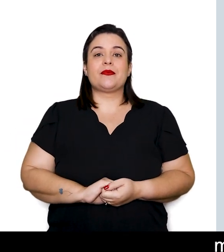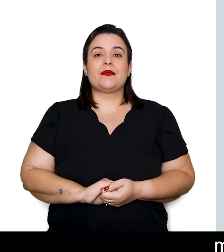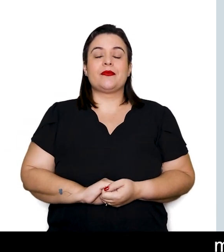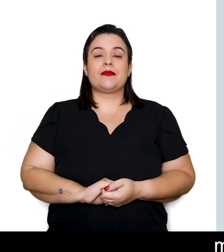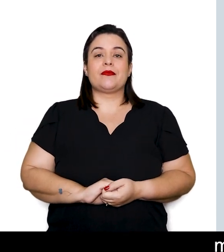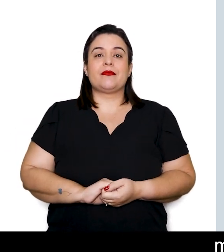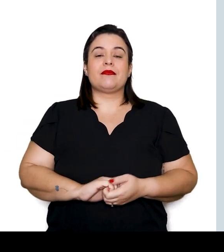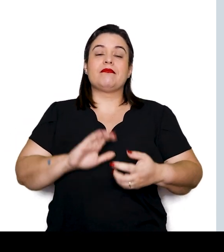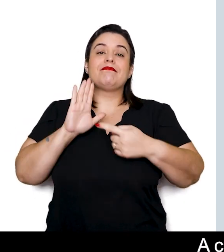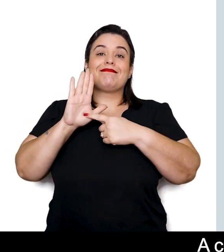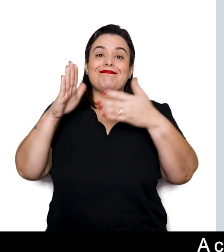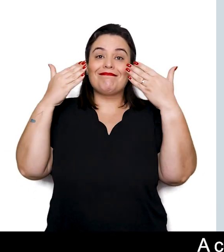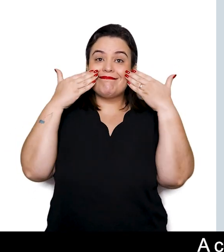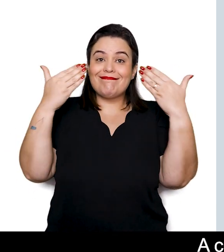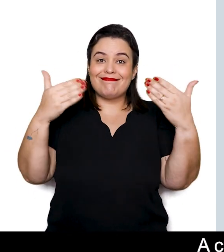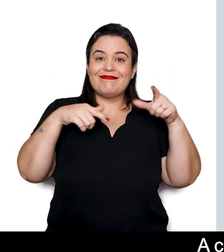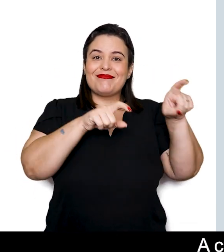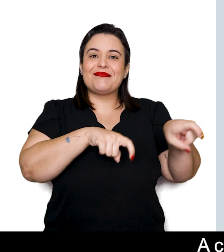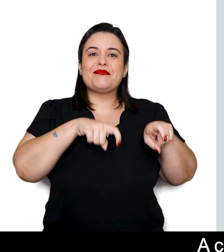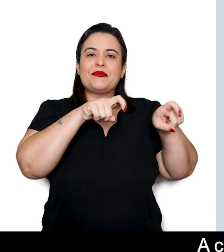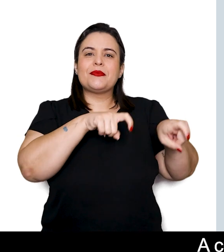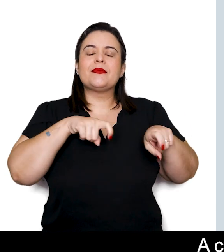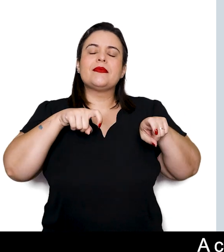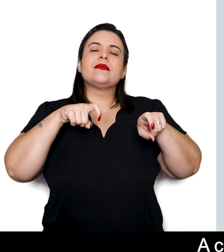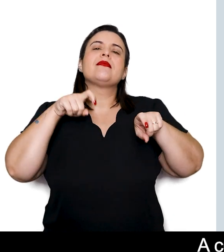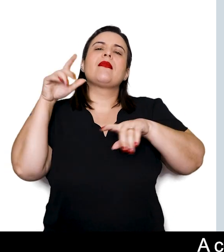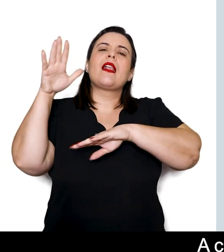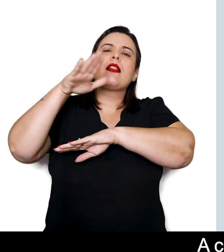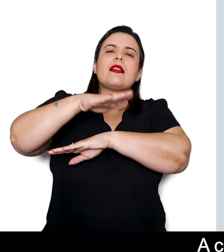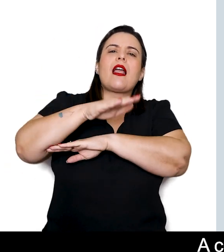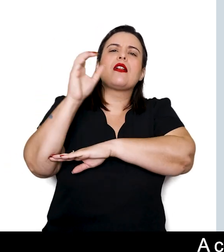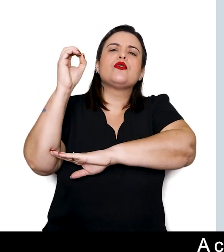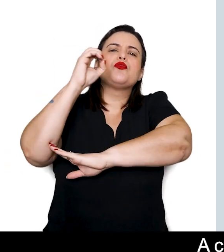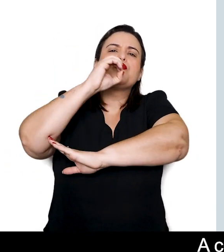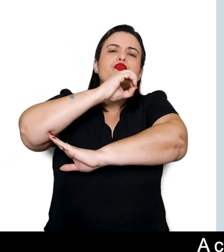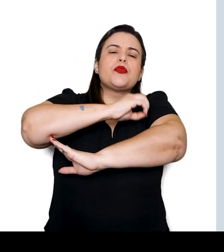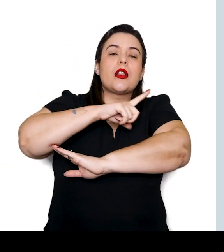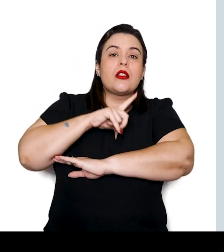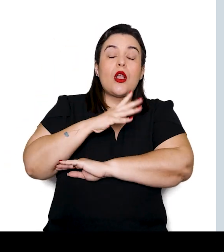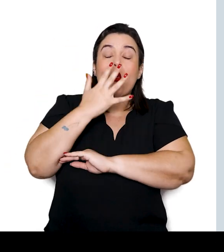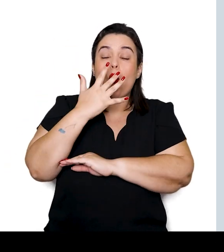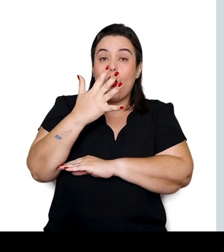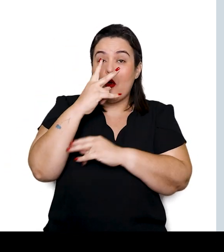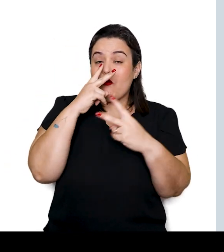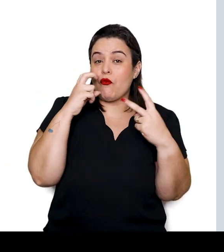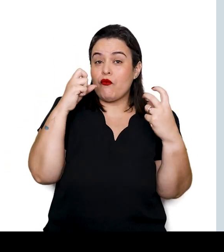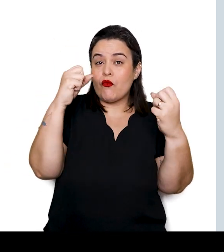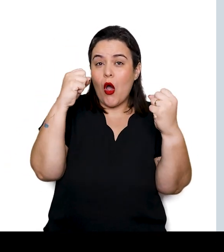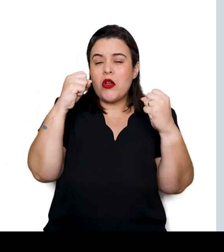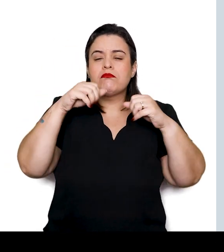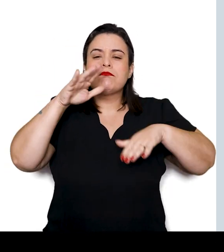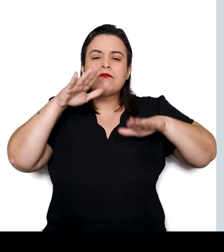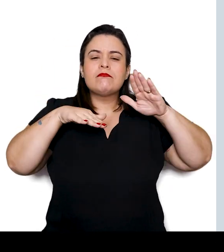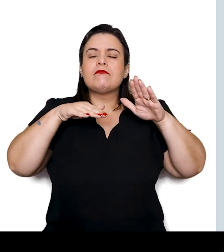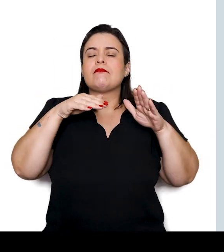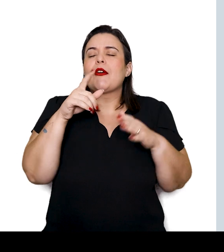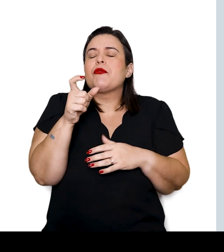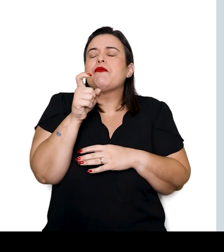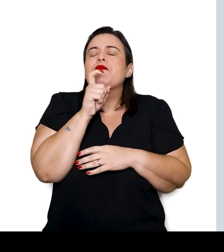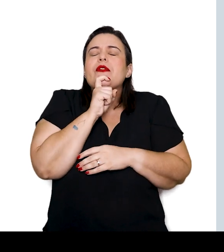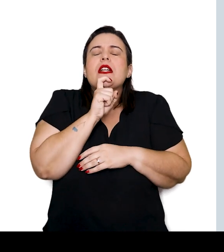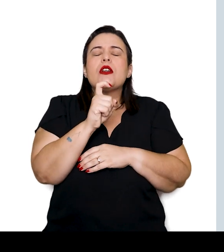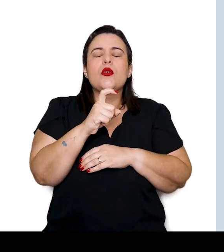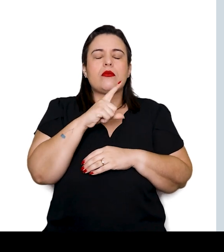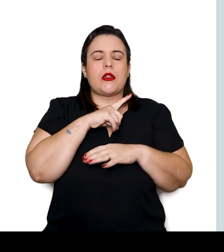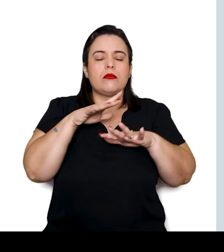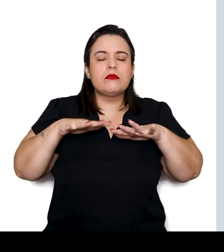de largura. A cena retrata uma paisagem rural ao entardecer, marcada por tons escuros e um pouco